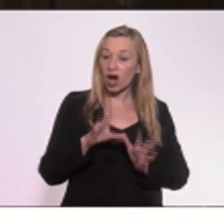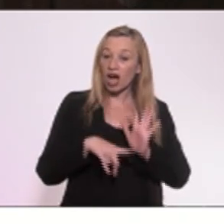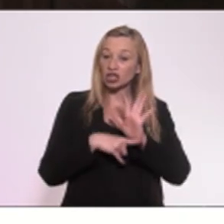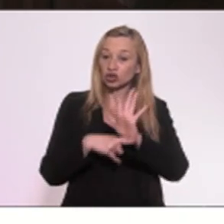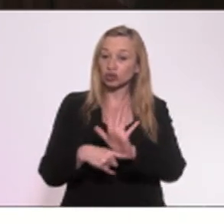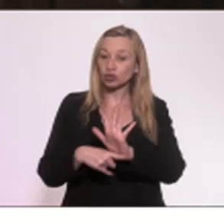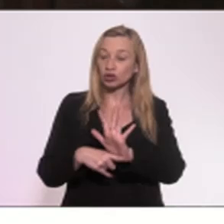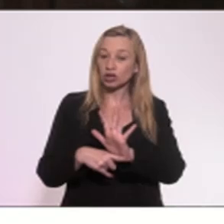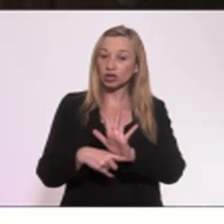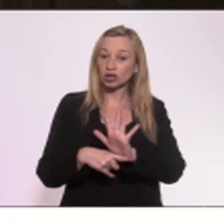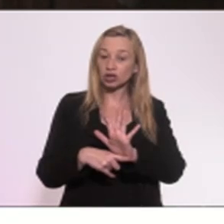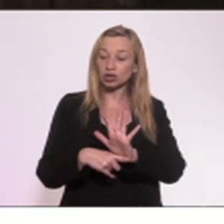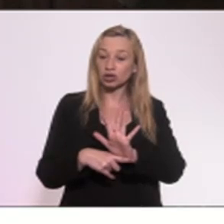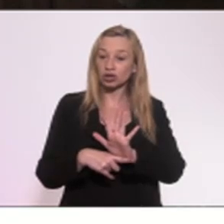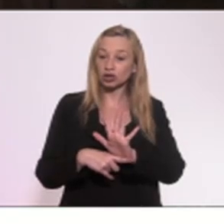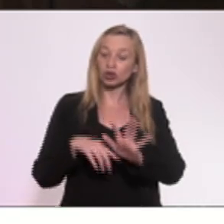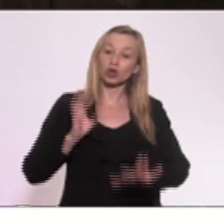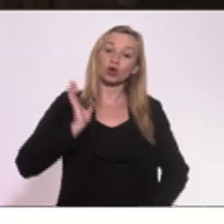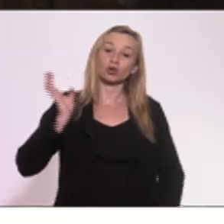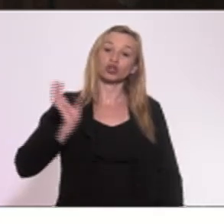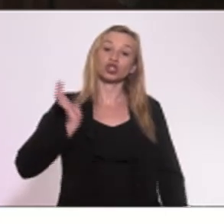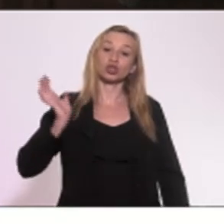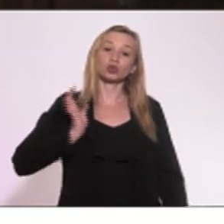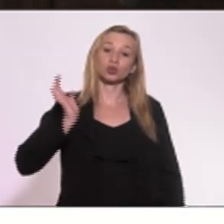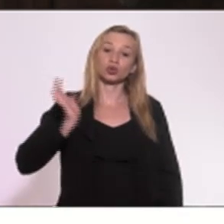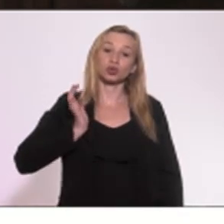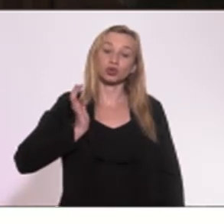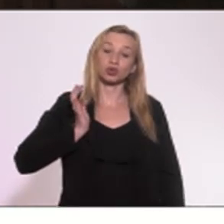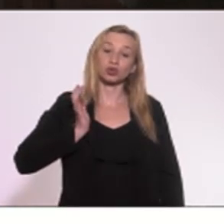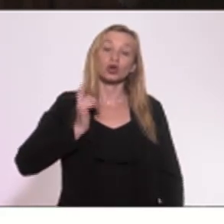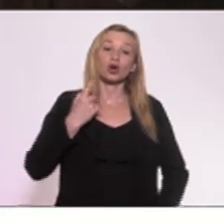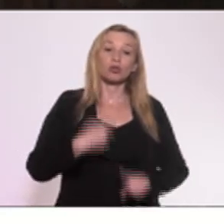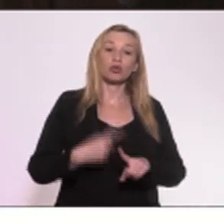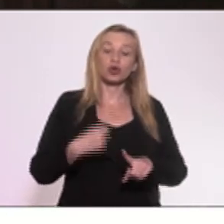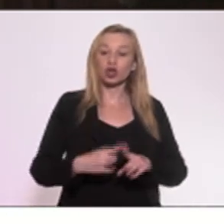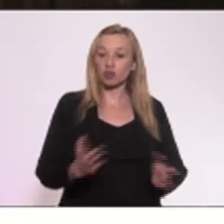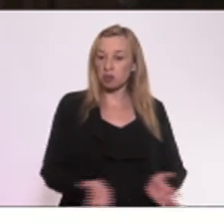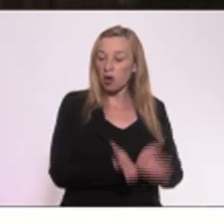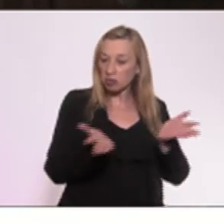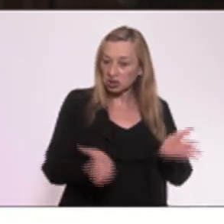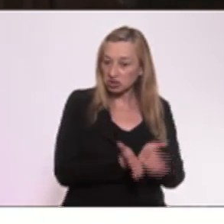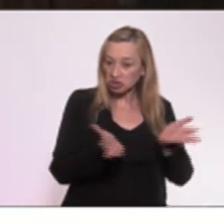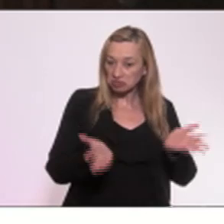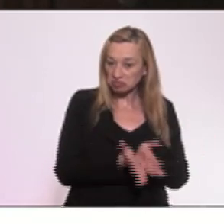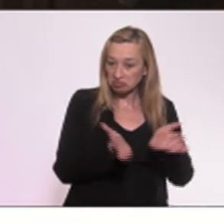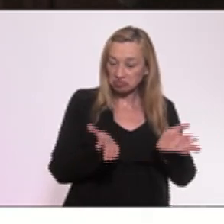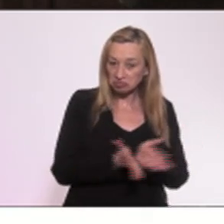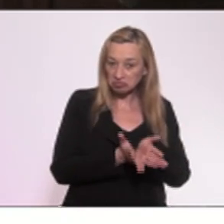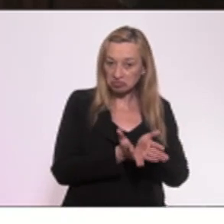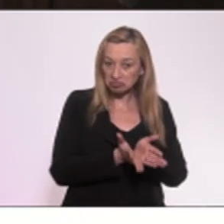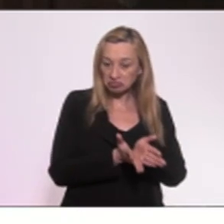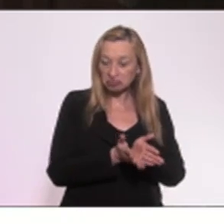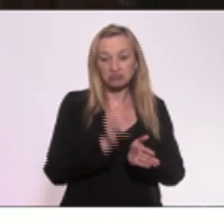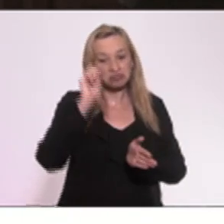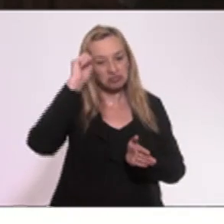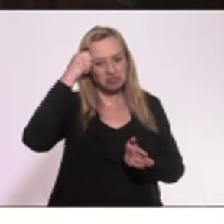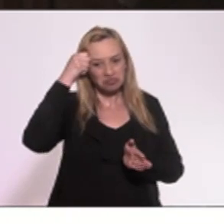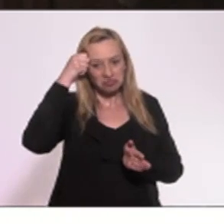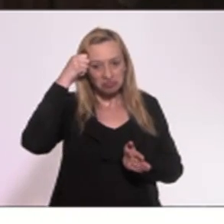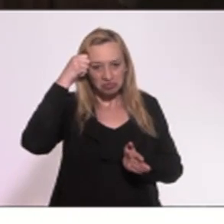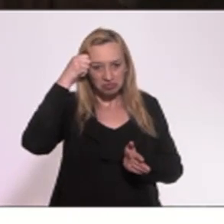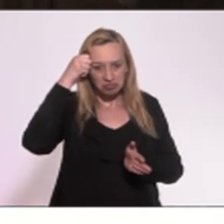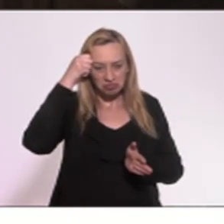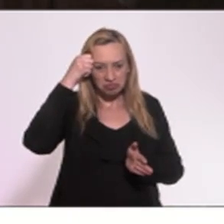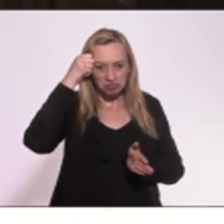poderosos, os ricos, porque a classe média, os pobres, os negros,